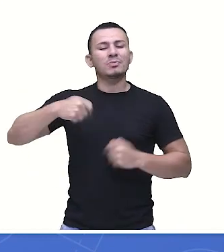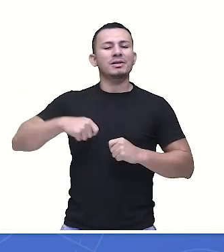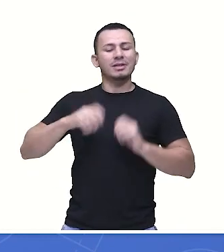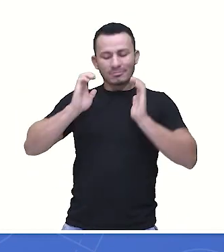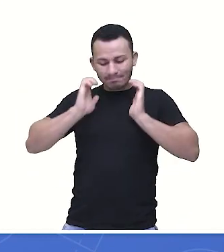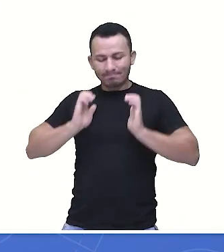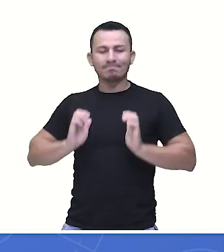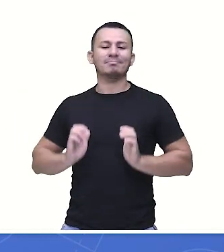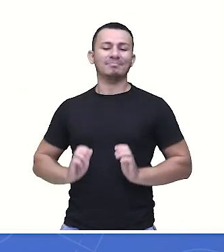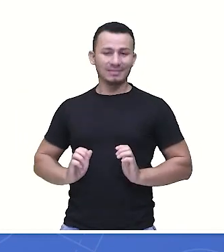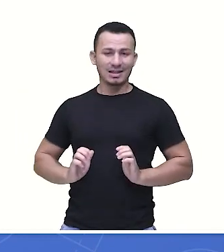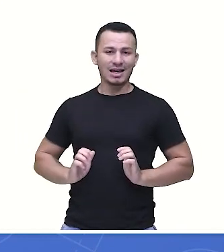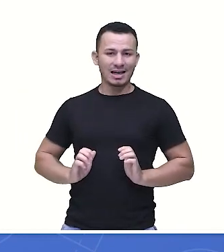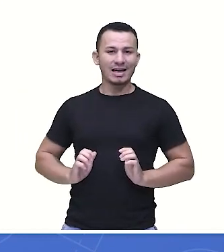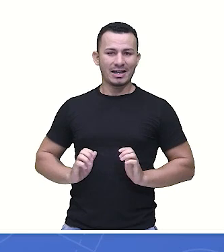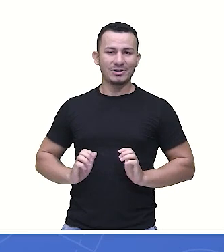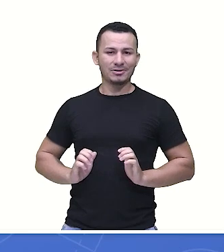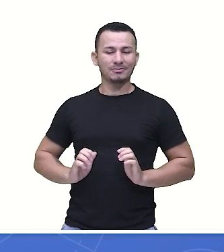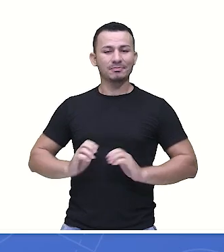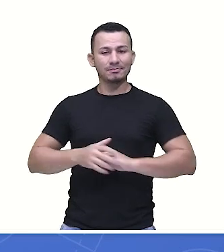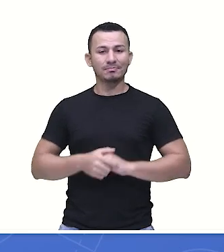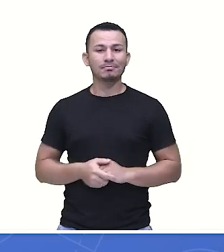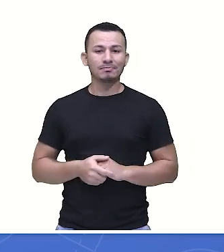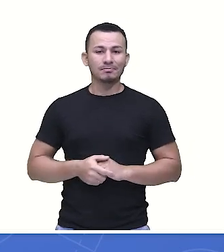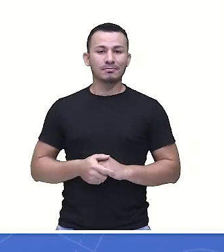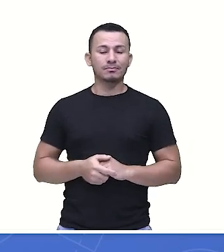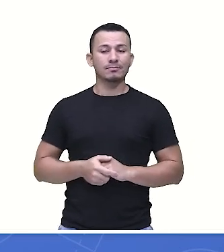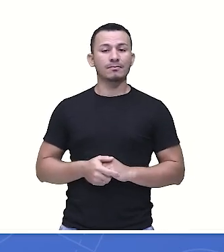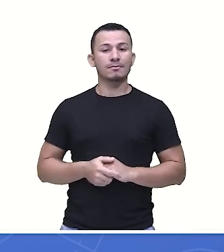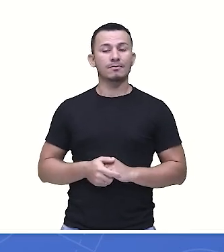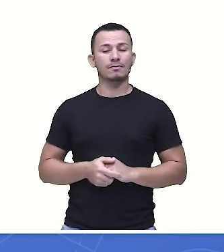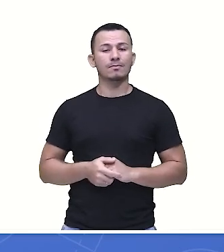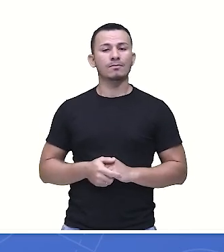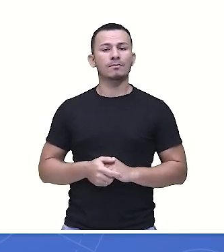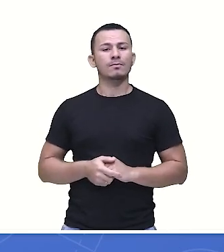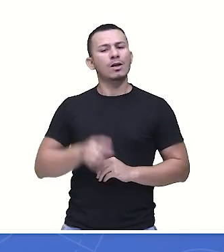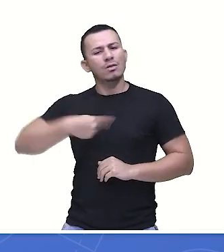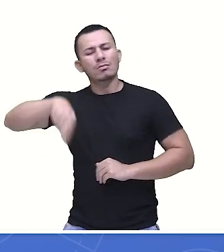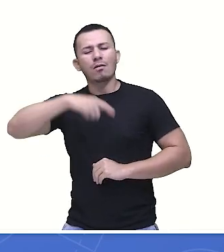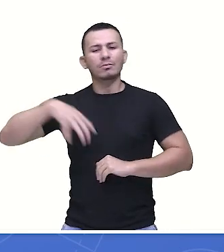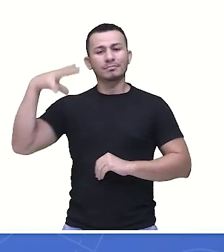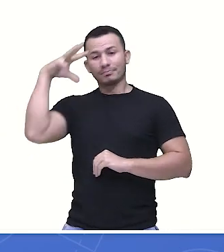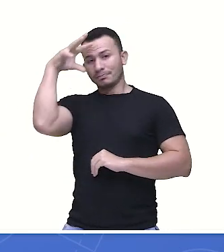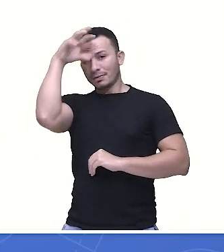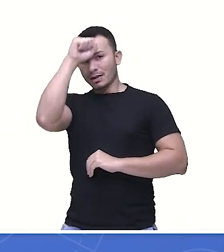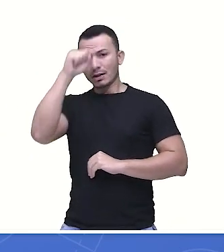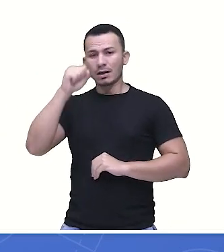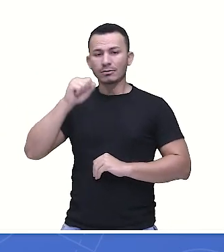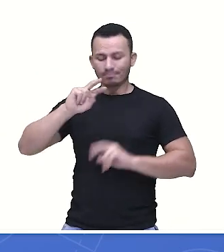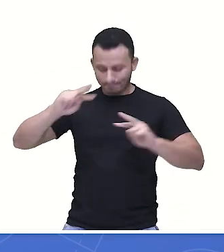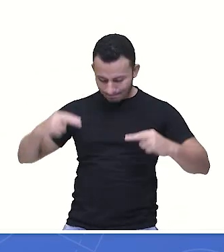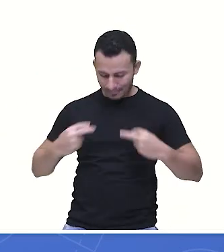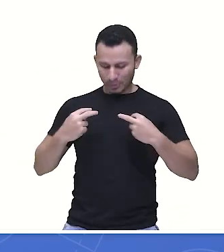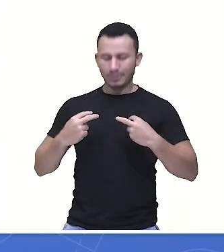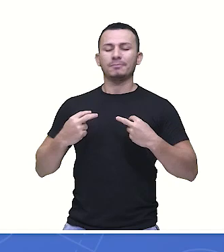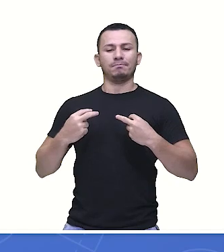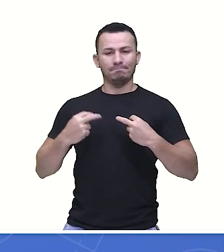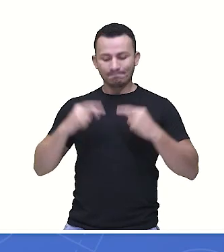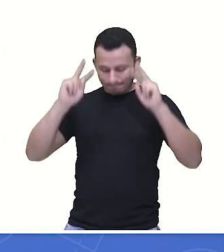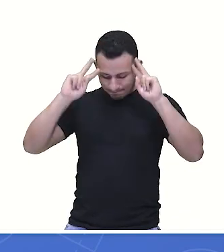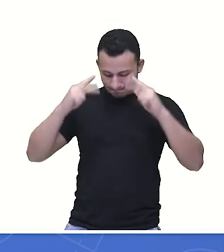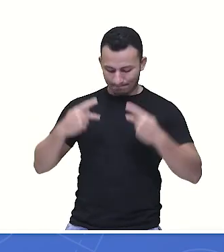a ética do gênero humano. É preciso que a gente aprenda que nós somos humanos e que a